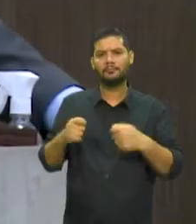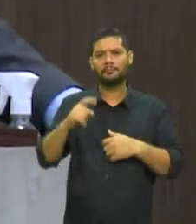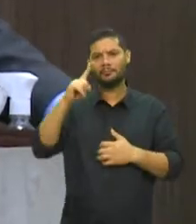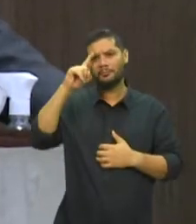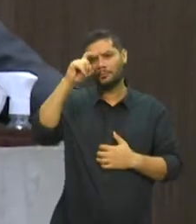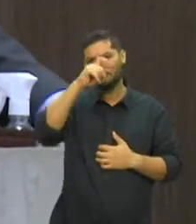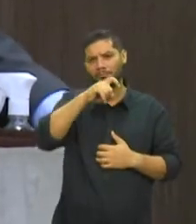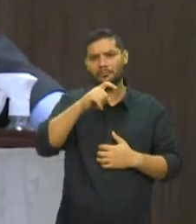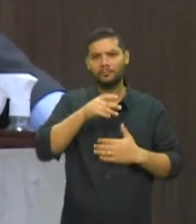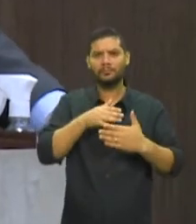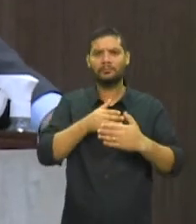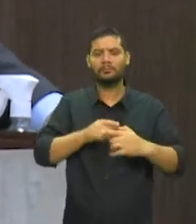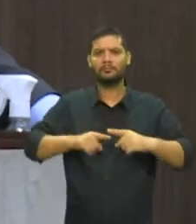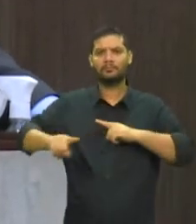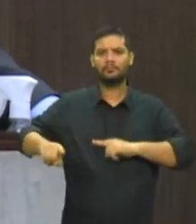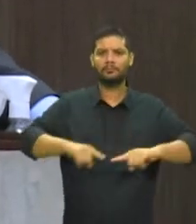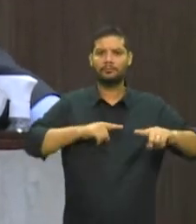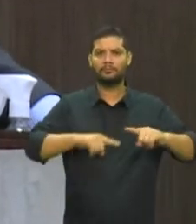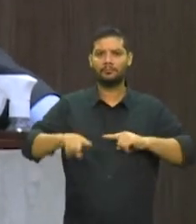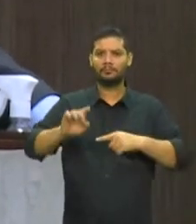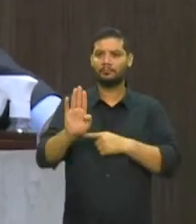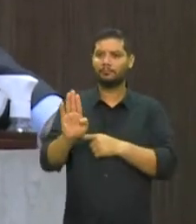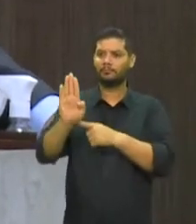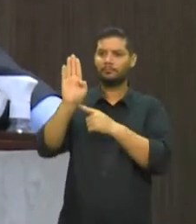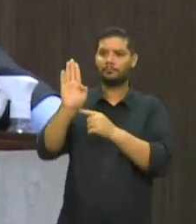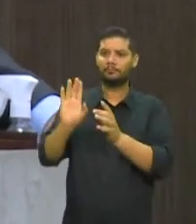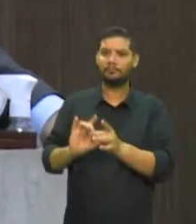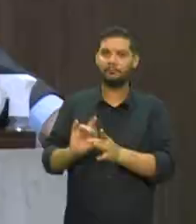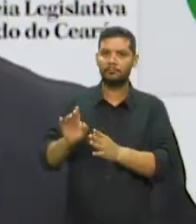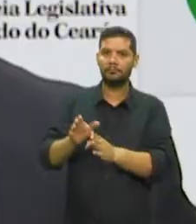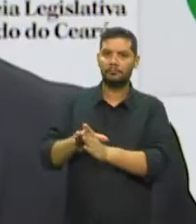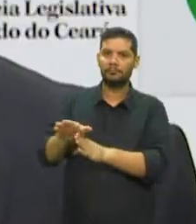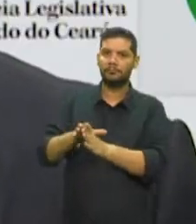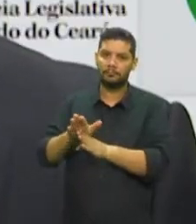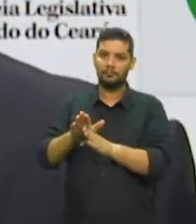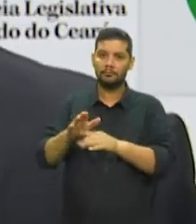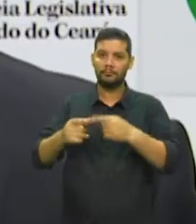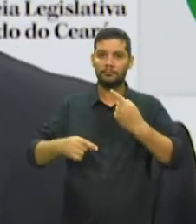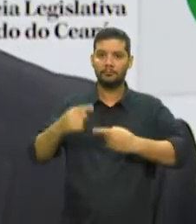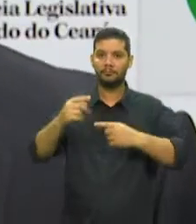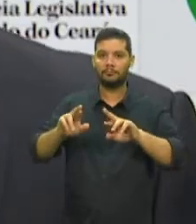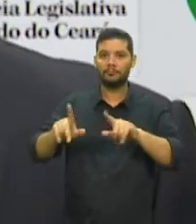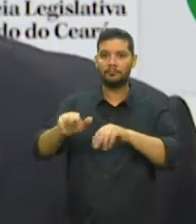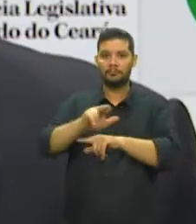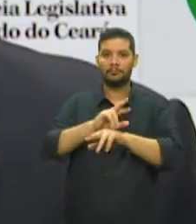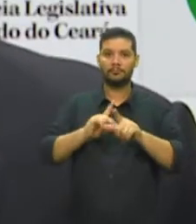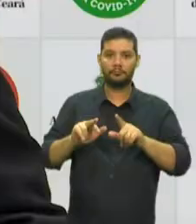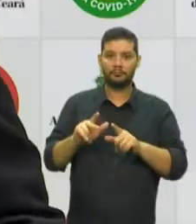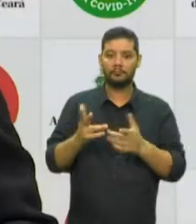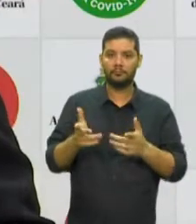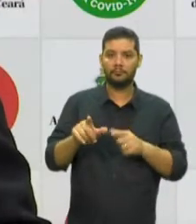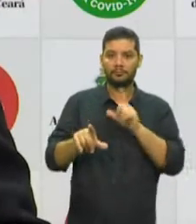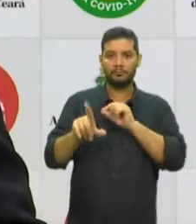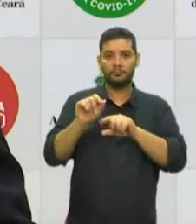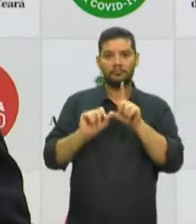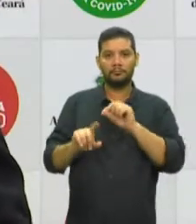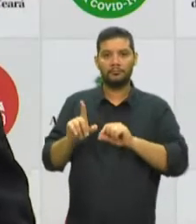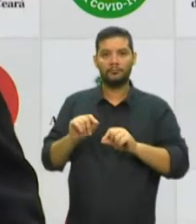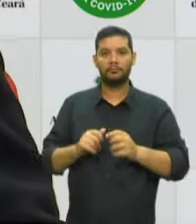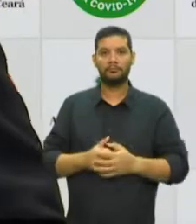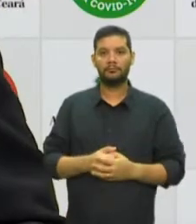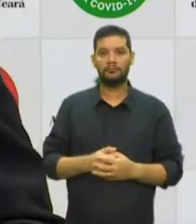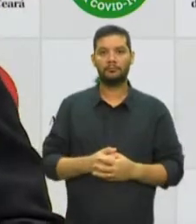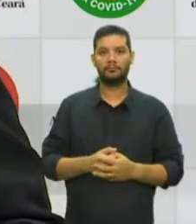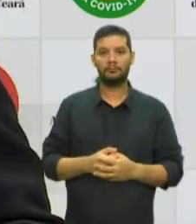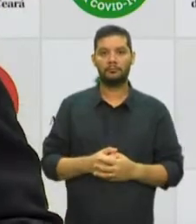ao permitir a eleição de candidatos com orientações políticas diferentes daqueles escolhidos. Em geral, é uma lei muito